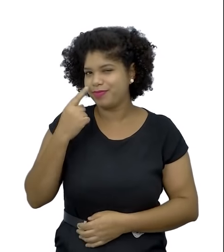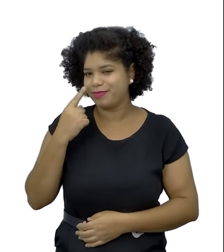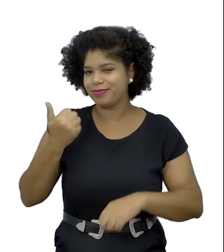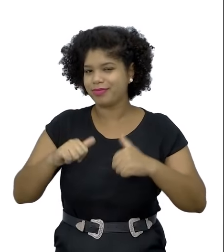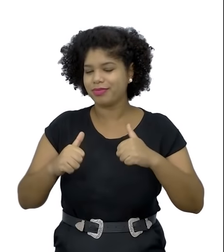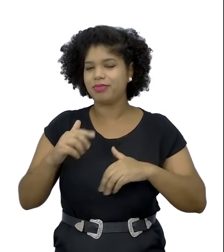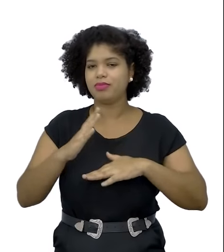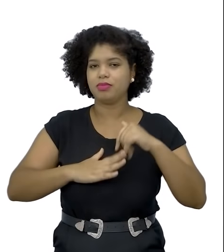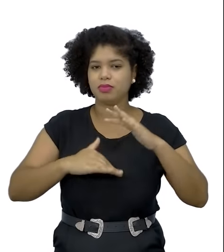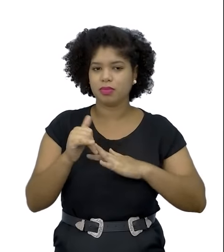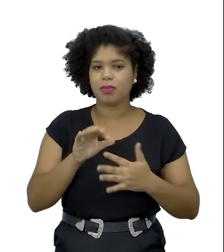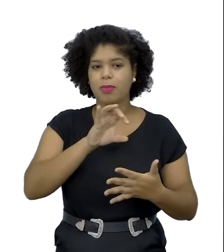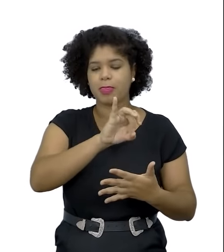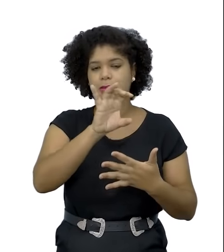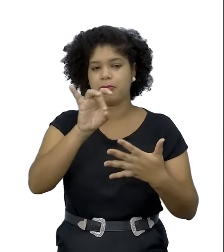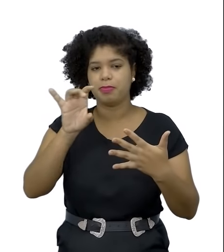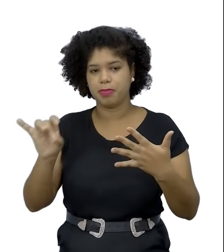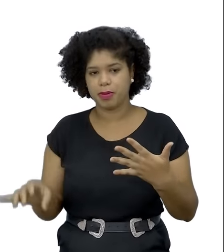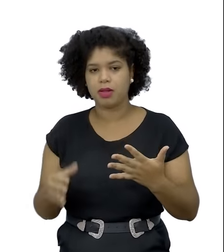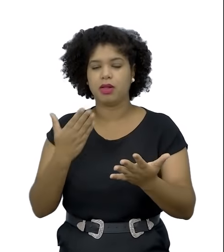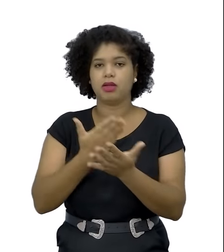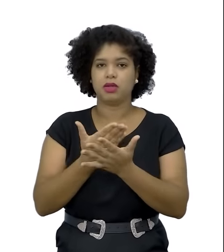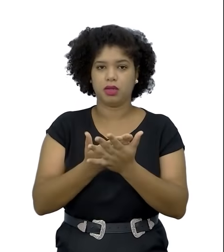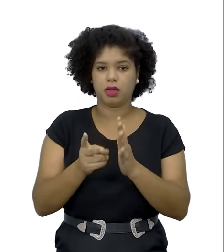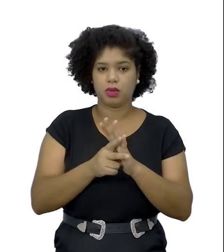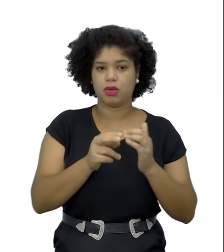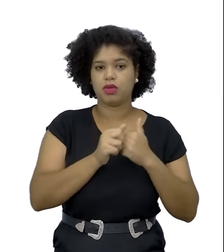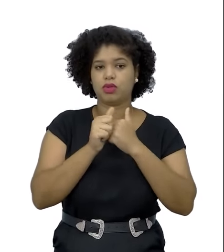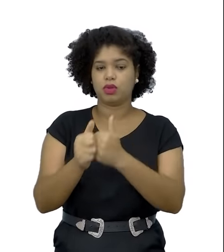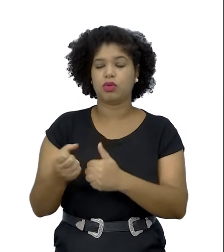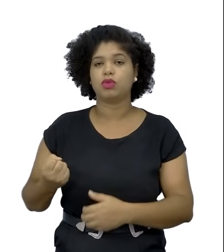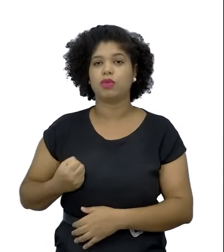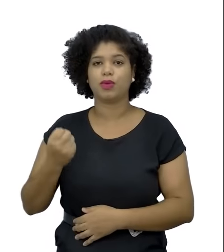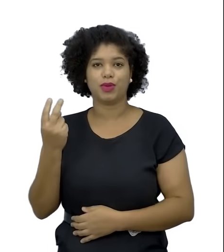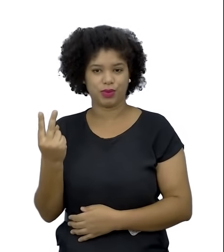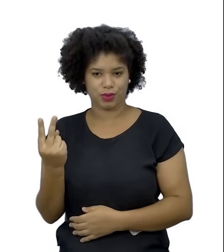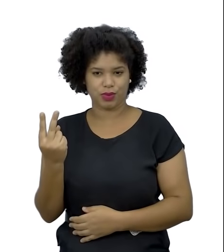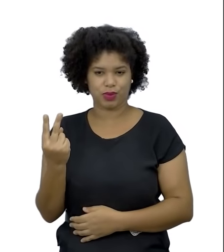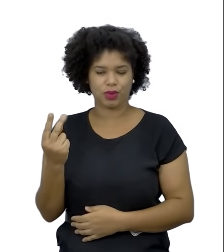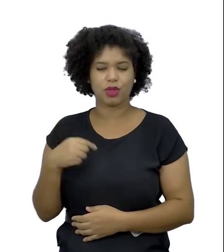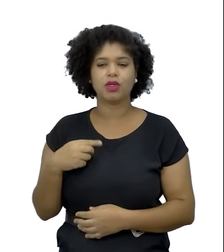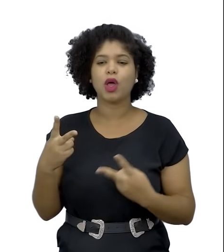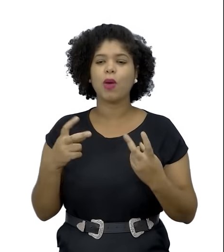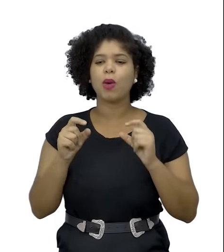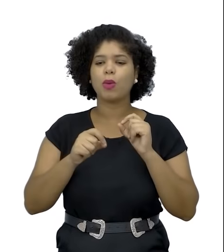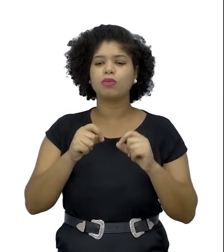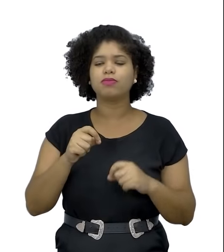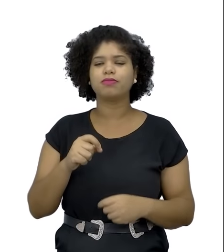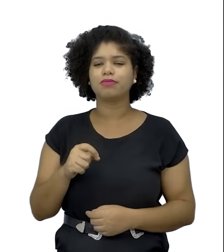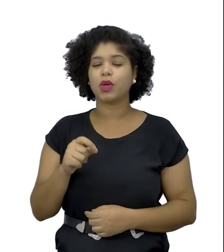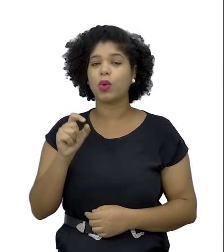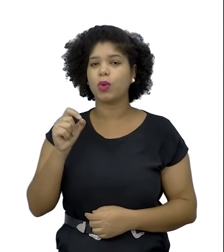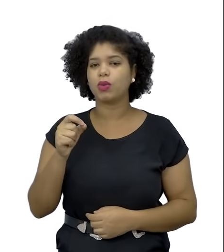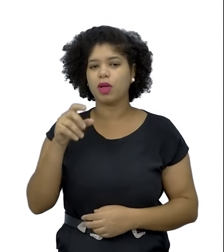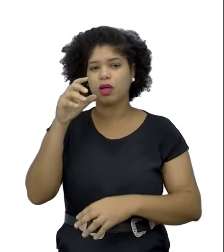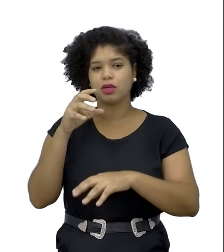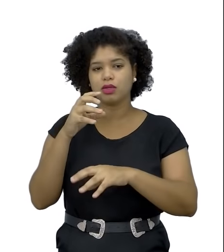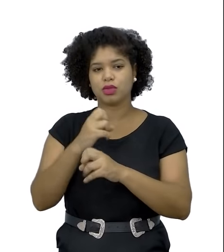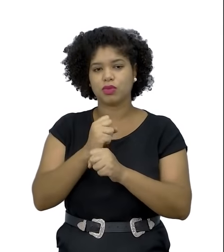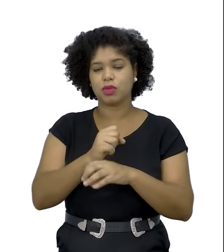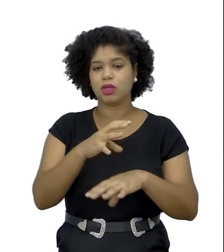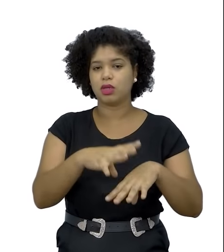uma das aulas da sequência didática 2, olhando para o pensamento aritmético, de que